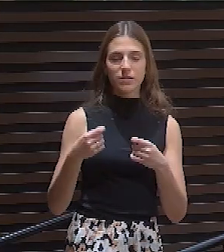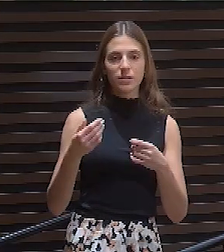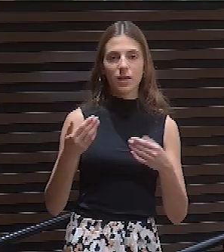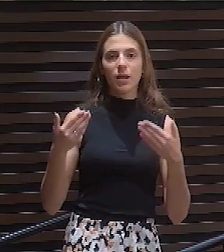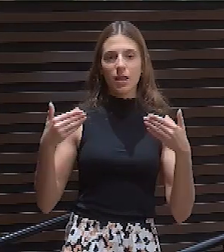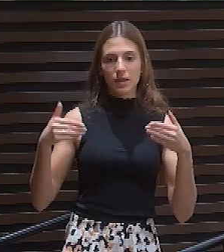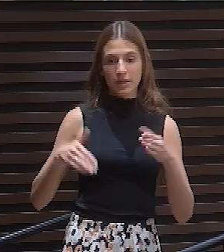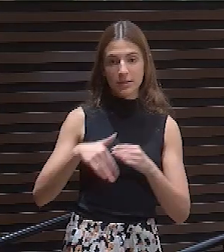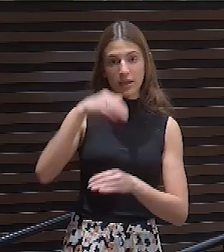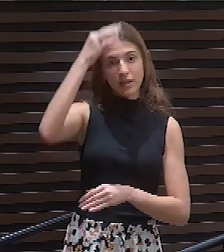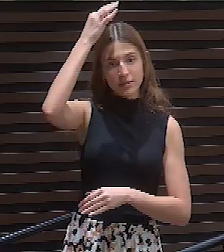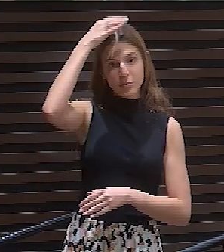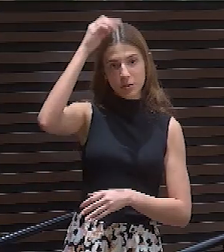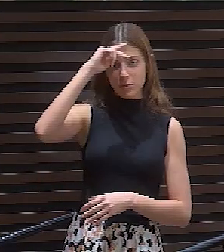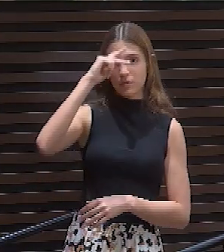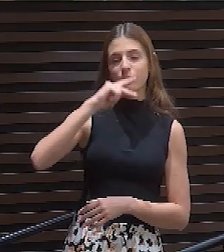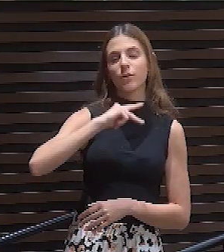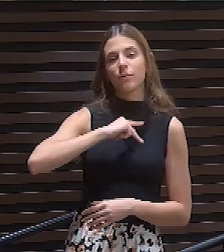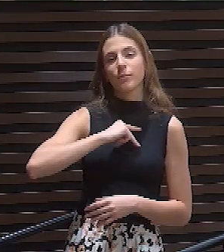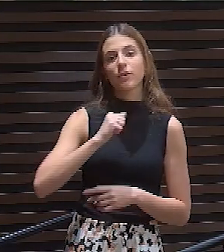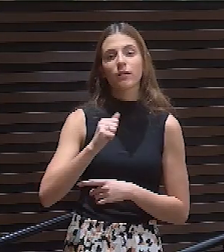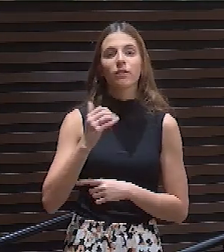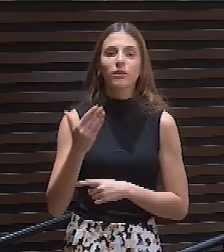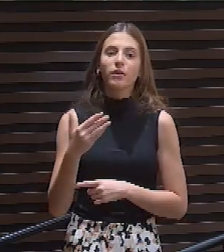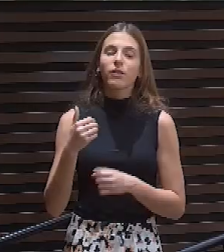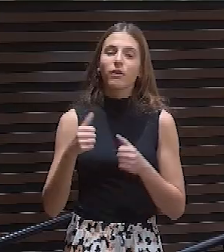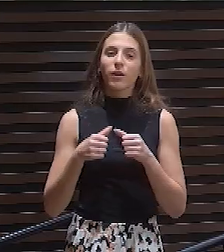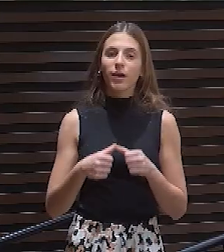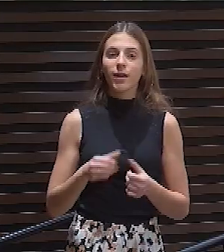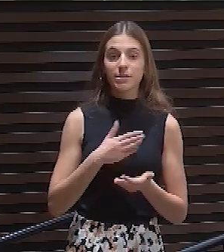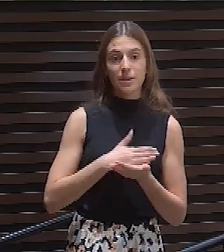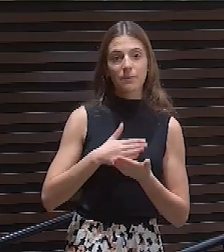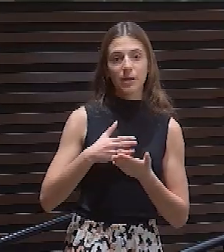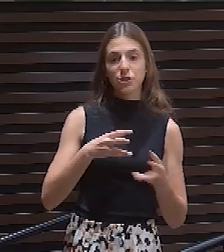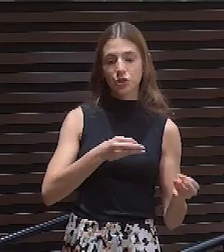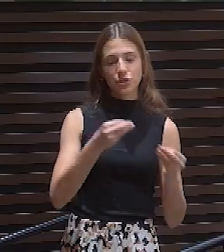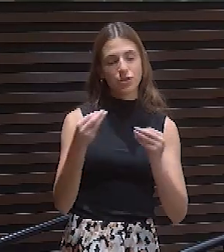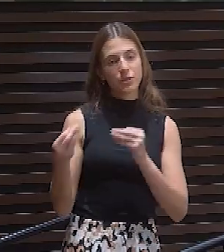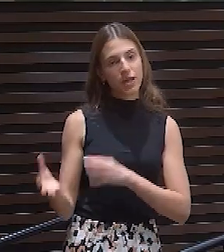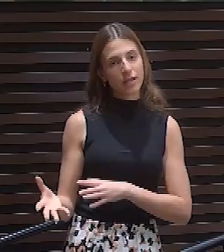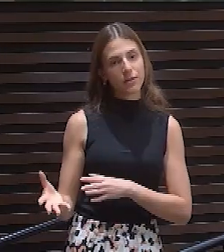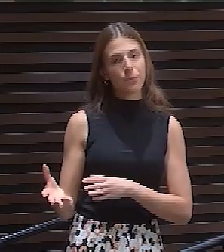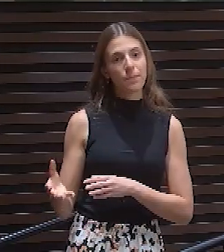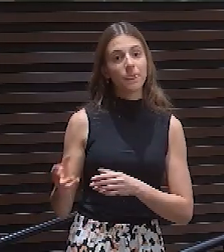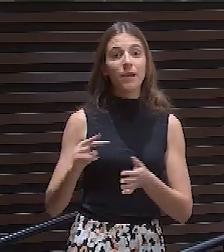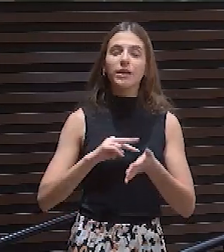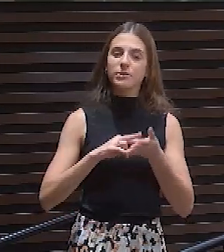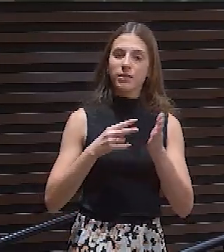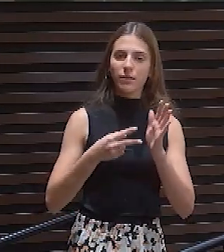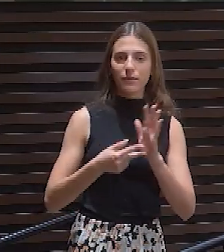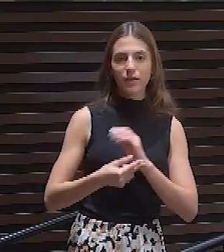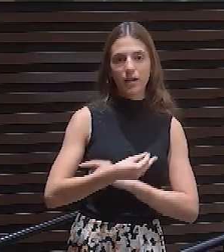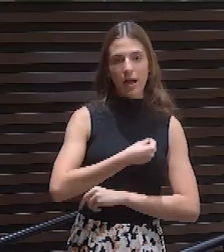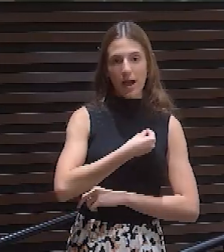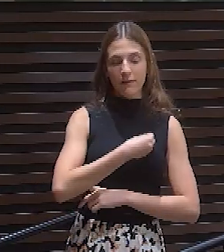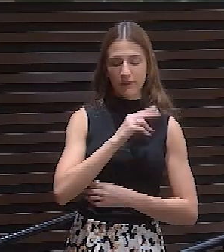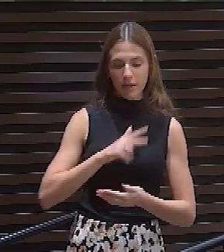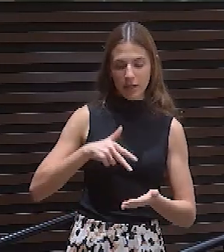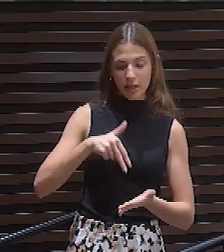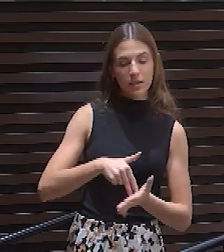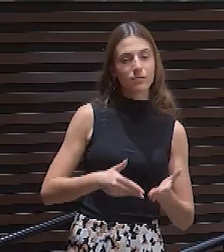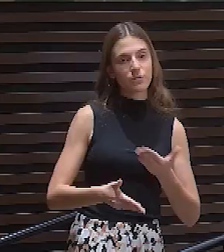mesmo. Então, essa parte tirada de lá, que tipifica a vida da